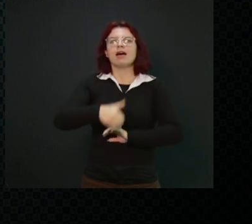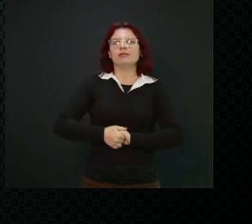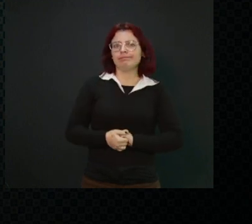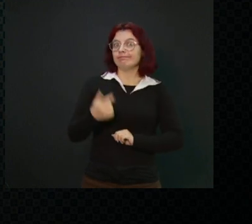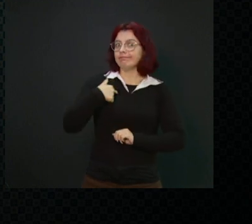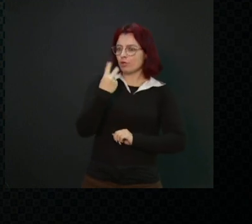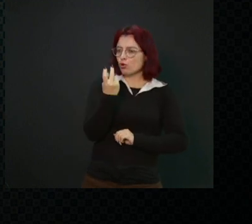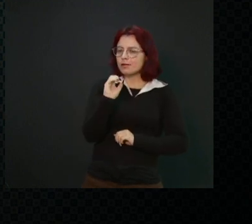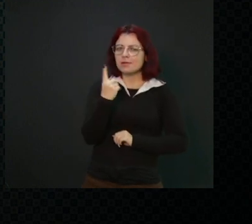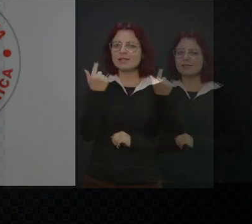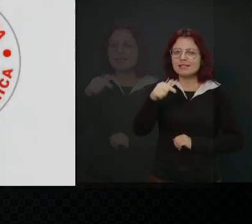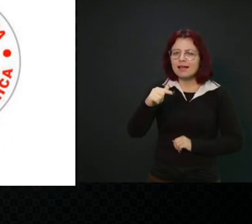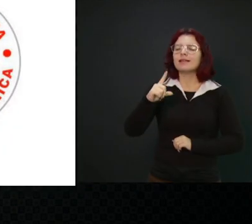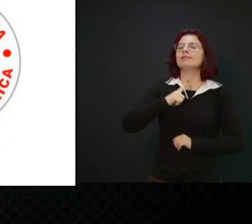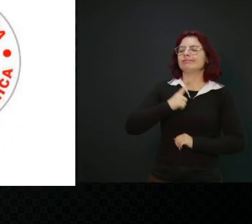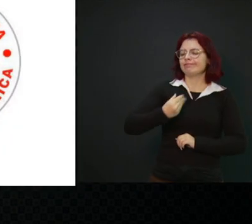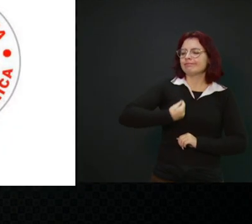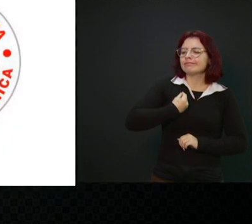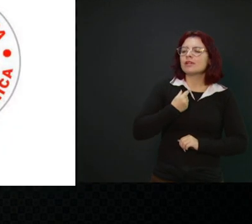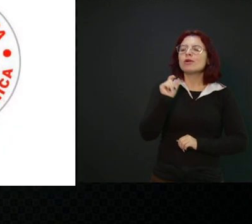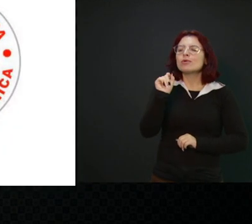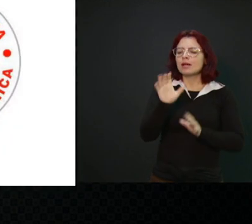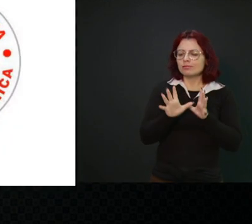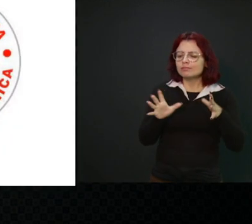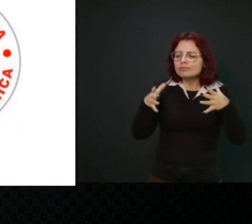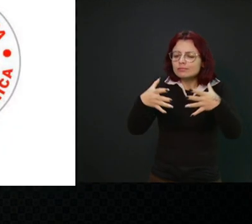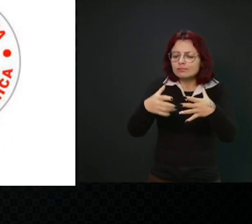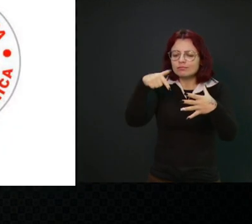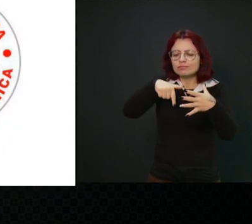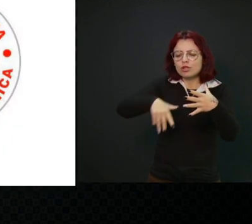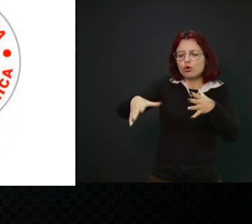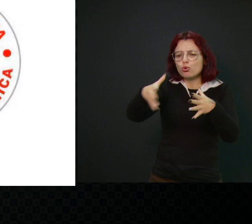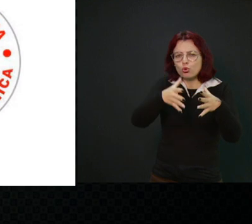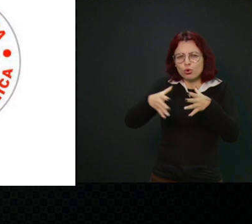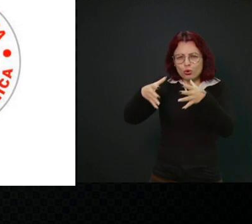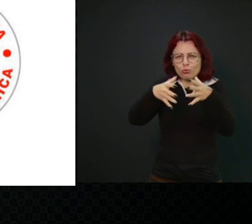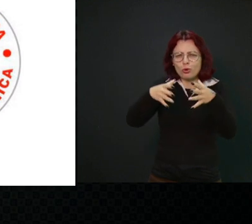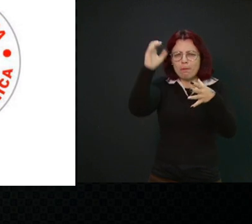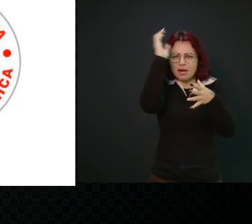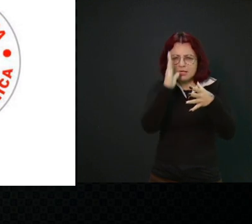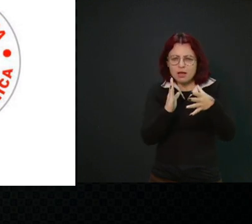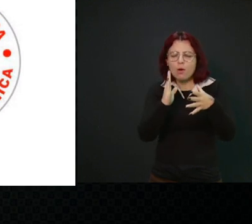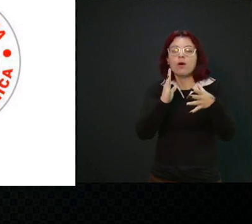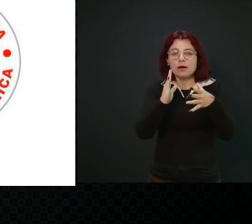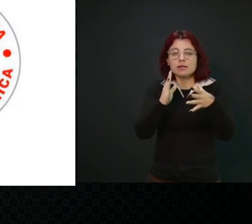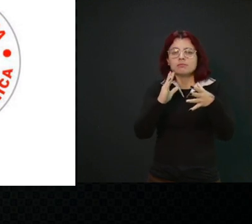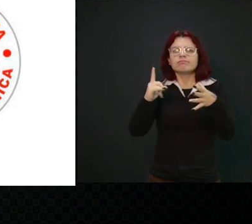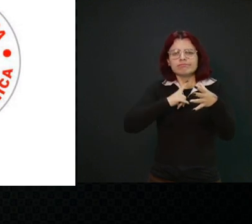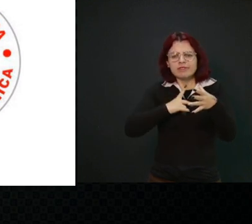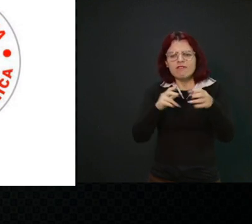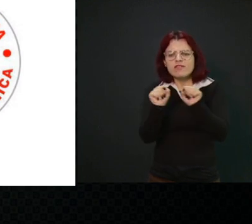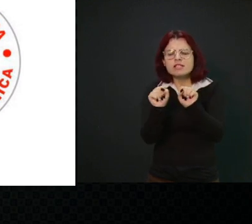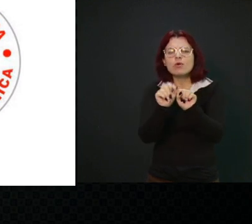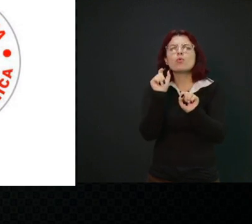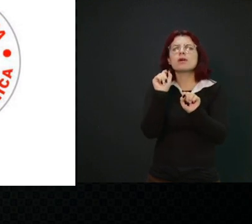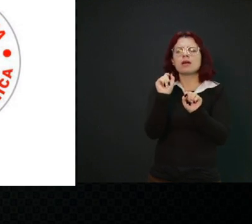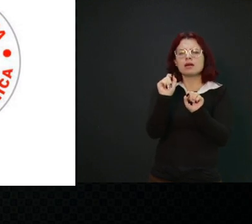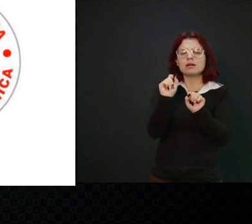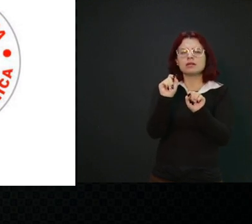eu participei, como você também participou, junto ao Grupo Brasil, aonde foi feito, né,